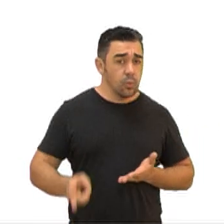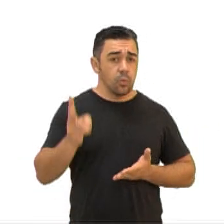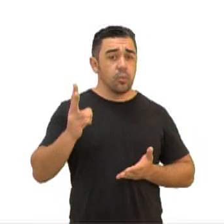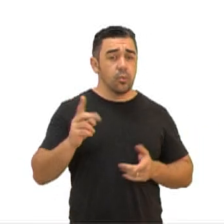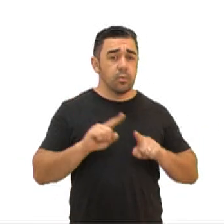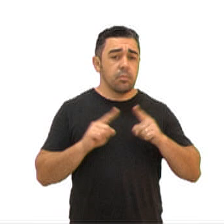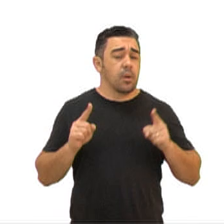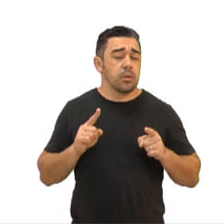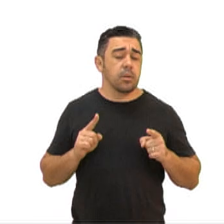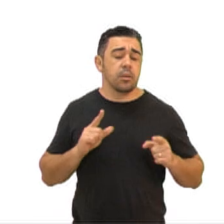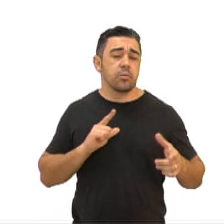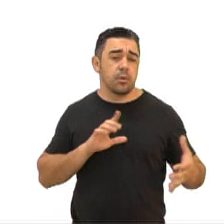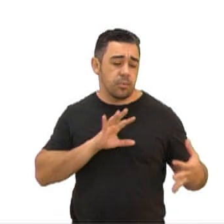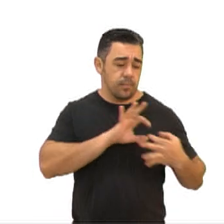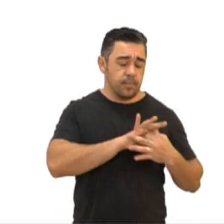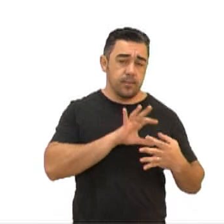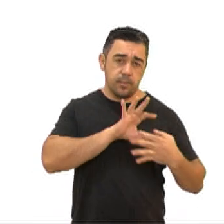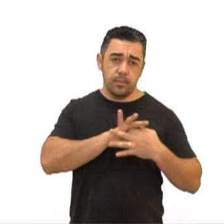fases anteriores.